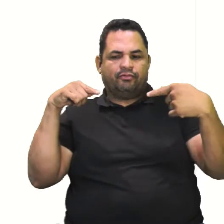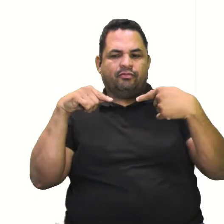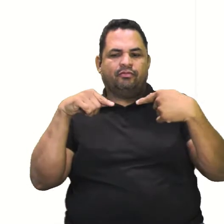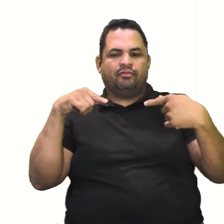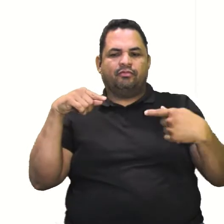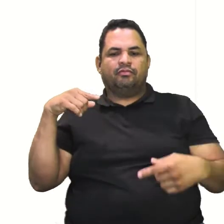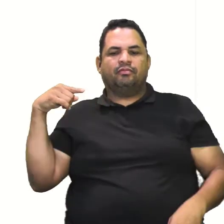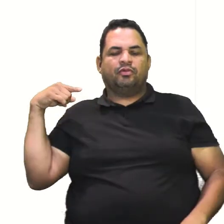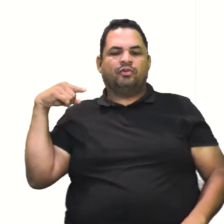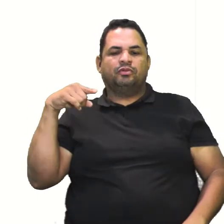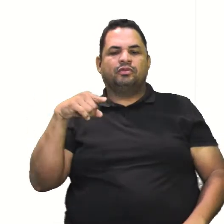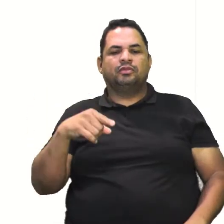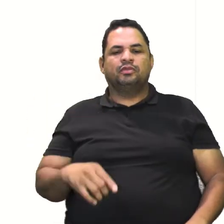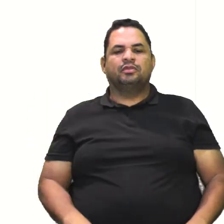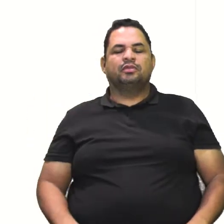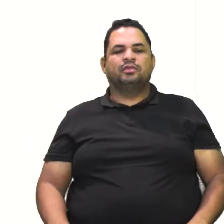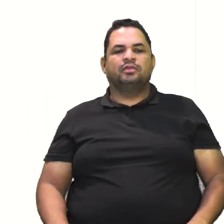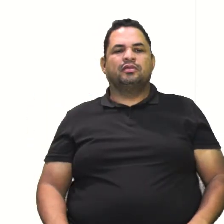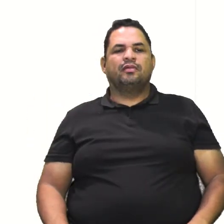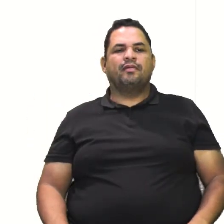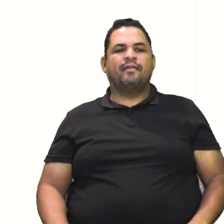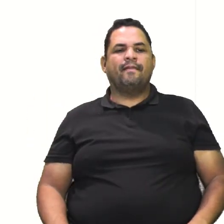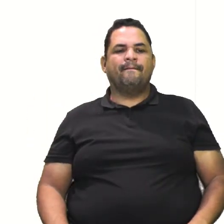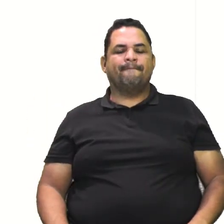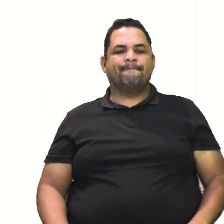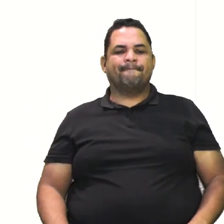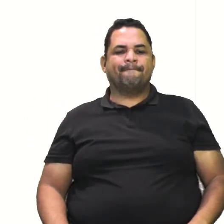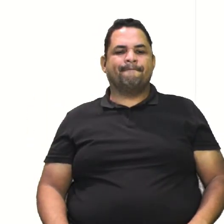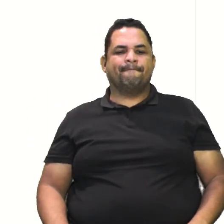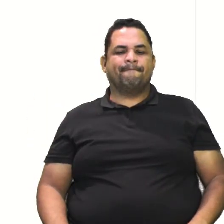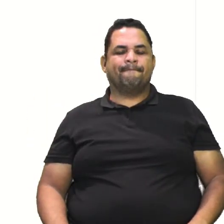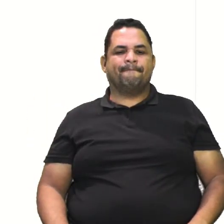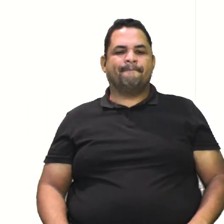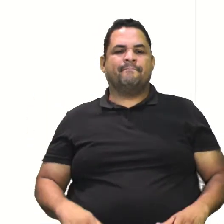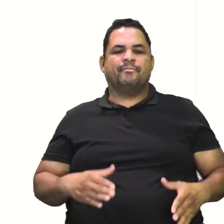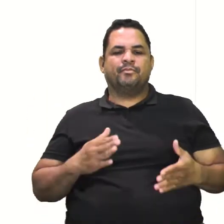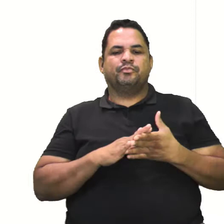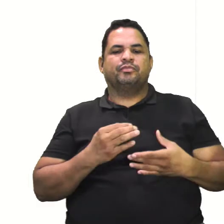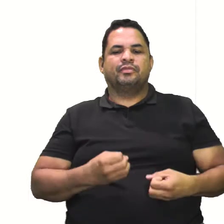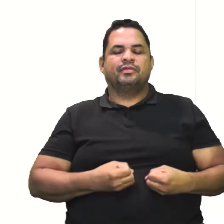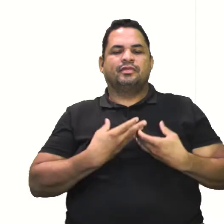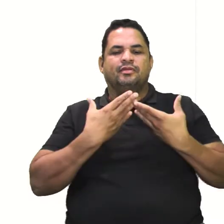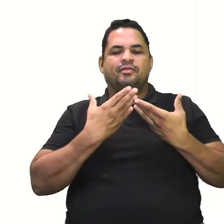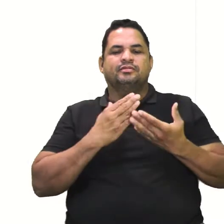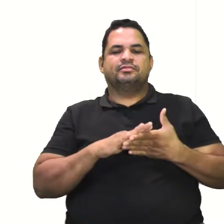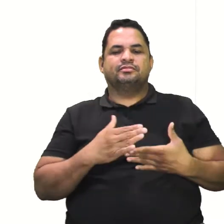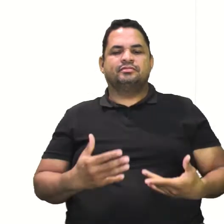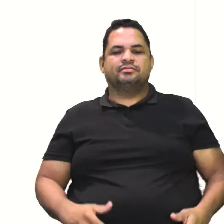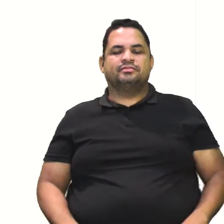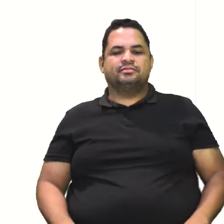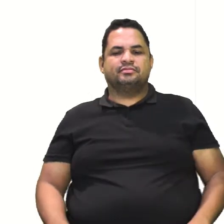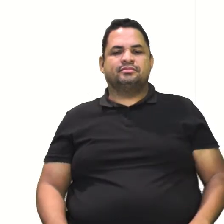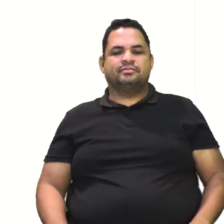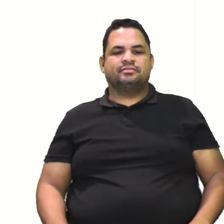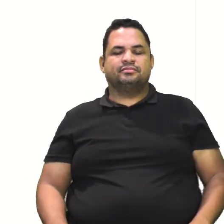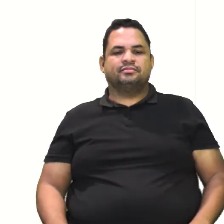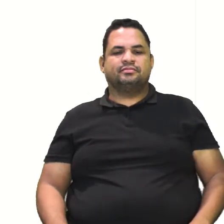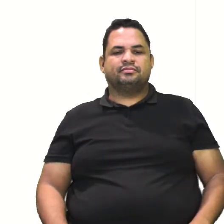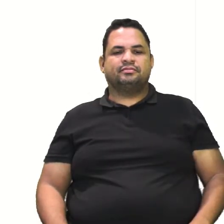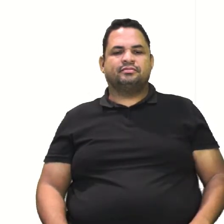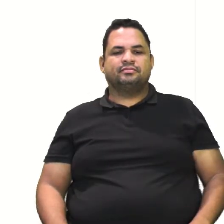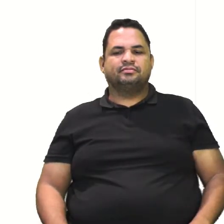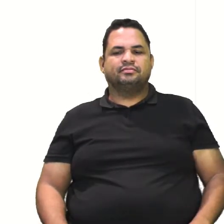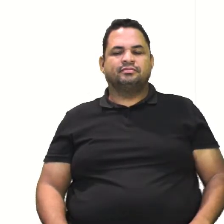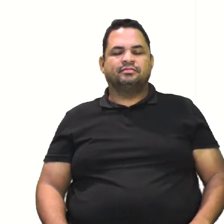foco. Eita, nós! Aí Nossa esse Senhora. texto aqui é quase uma poesia matemática, mas a galera ficou toda confusa, né? Então, a